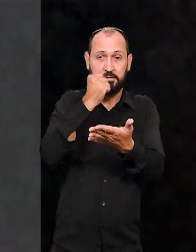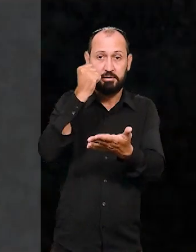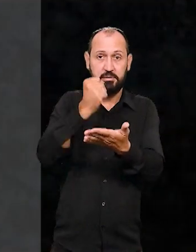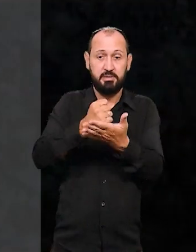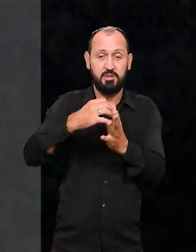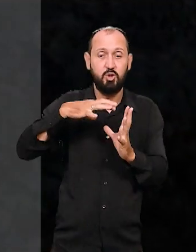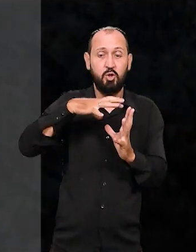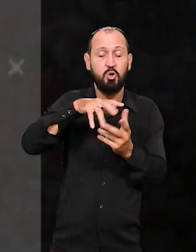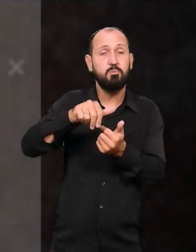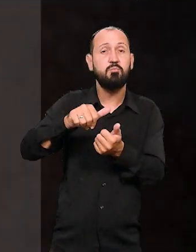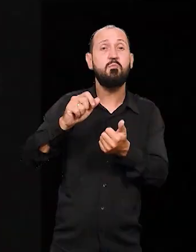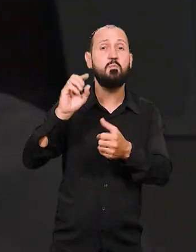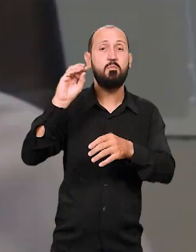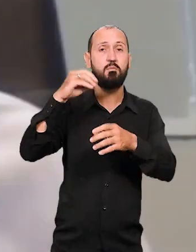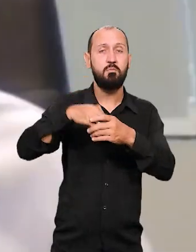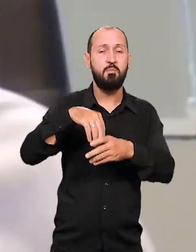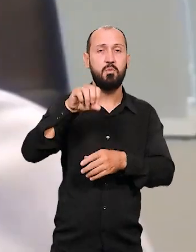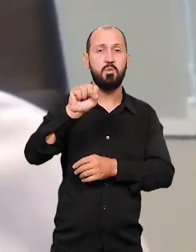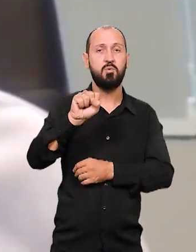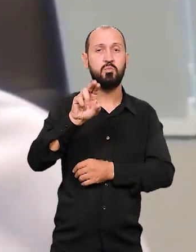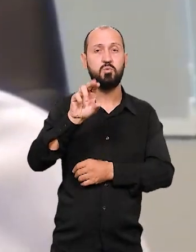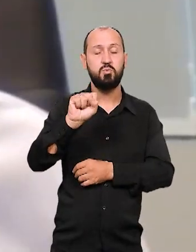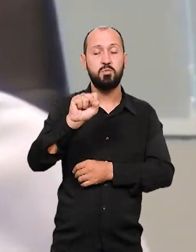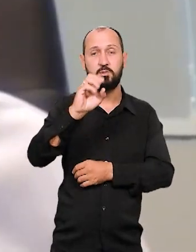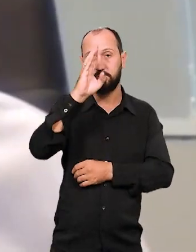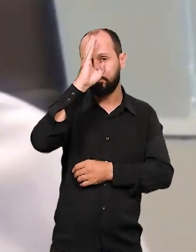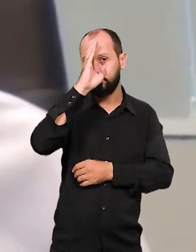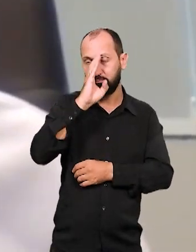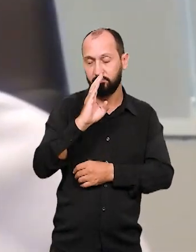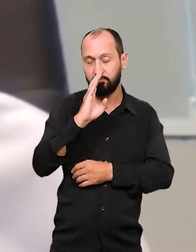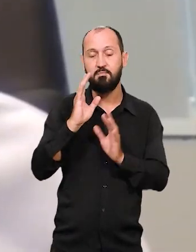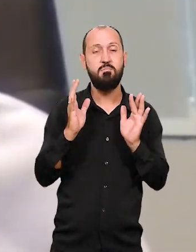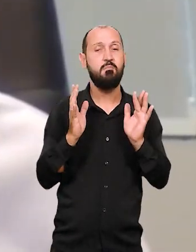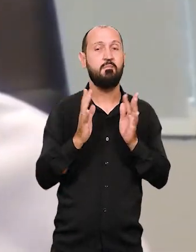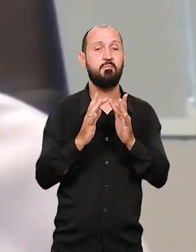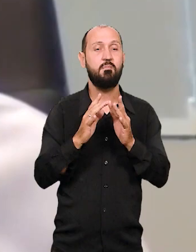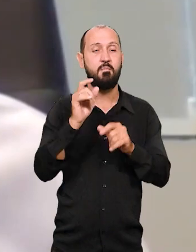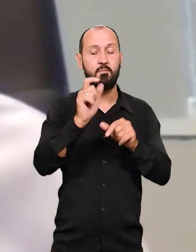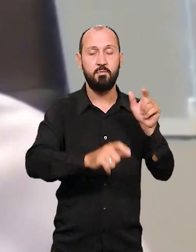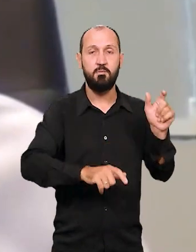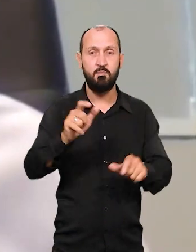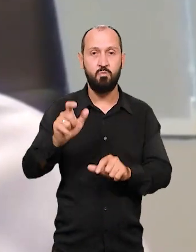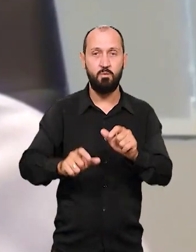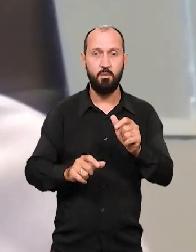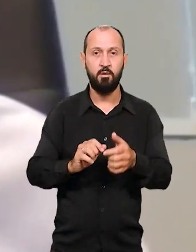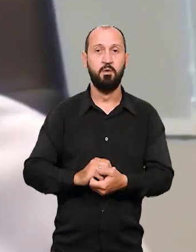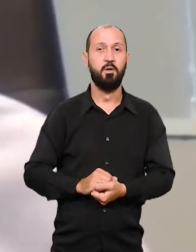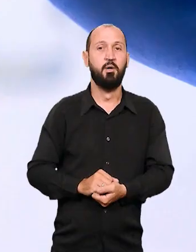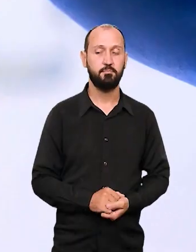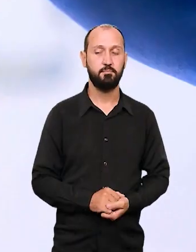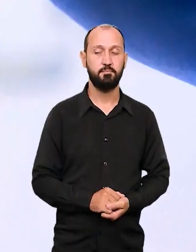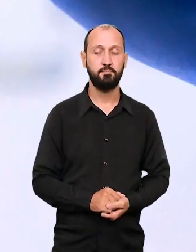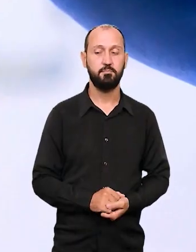estavam registrados no mundo no sistema público de saúde, de graça, dando acesso às pessoas.